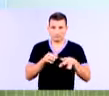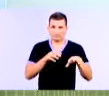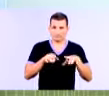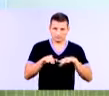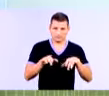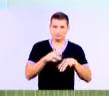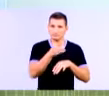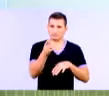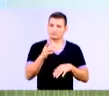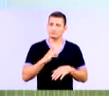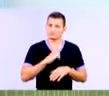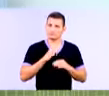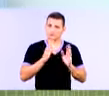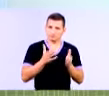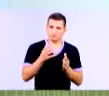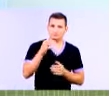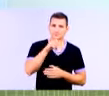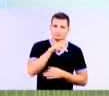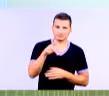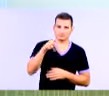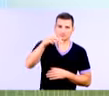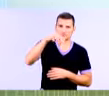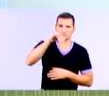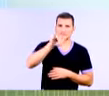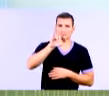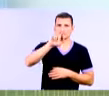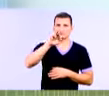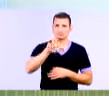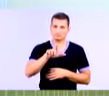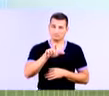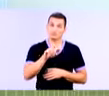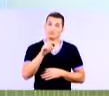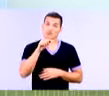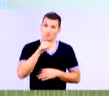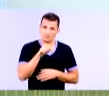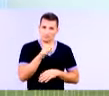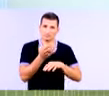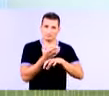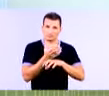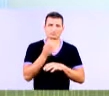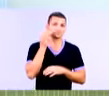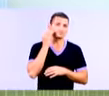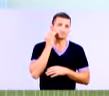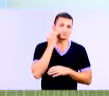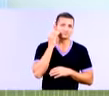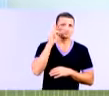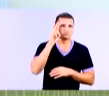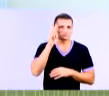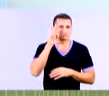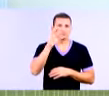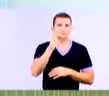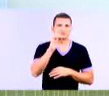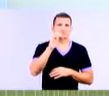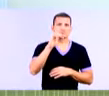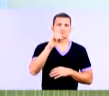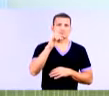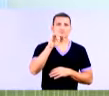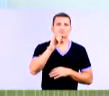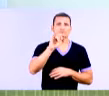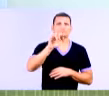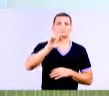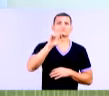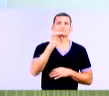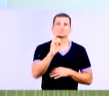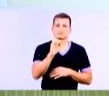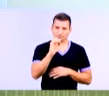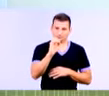Nessa disciplina agora a gente vai ver aqueles códigos que vocês chegaram a trabalhar com o professor Miguel, um pouquinho mais detalhado